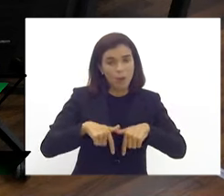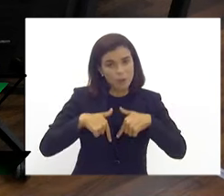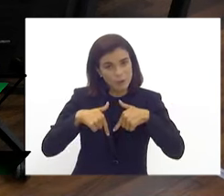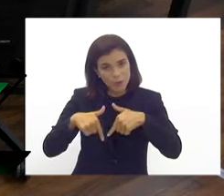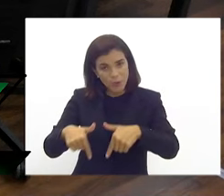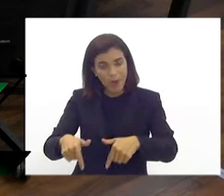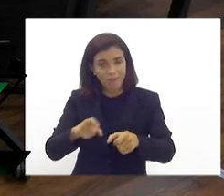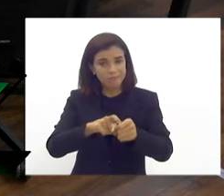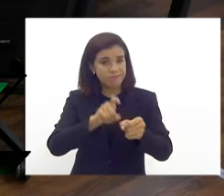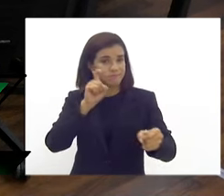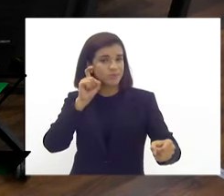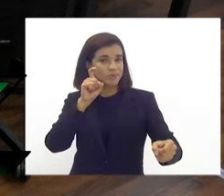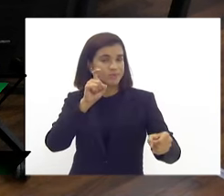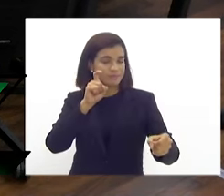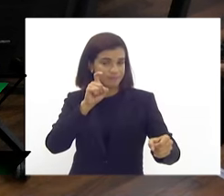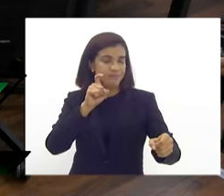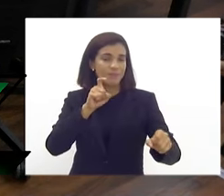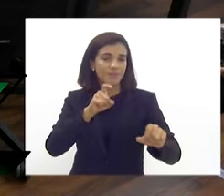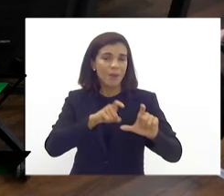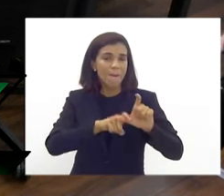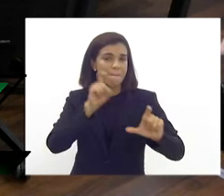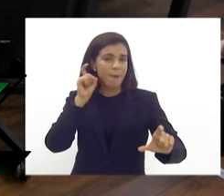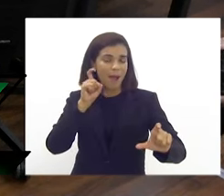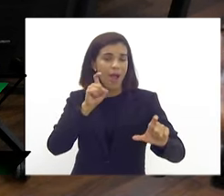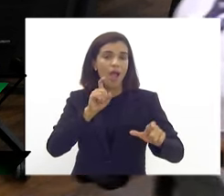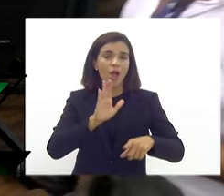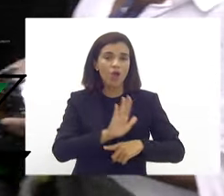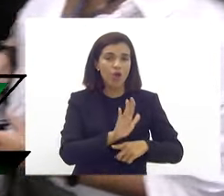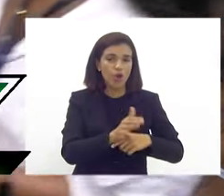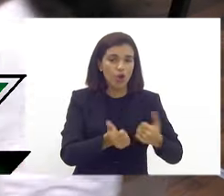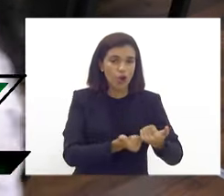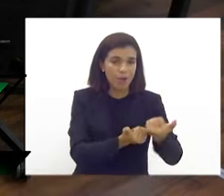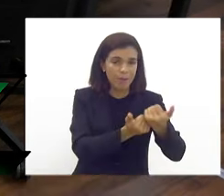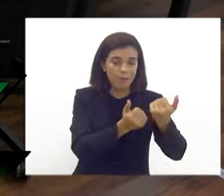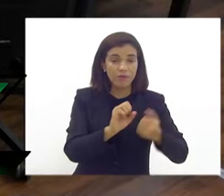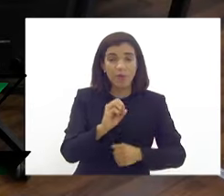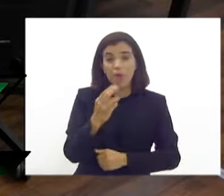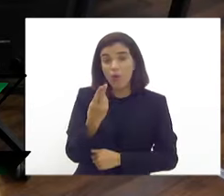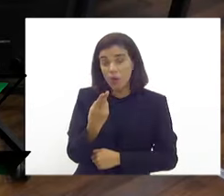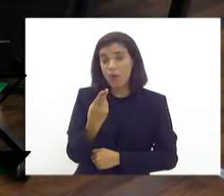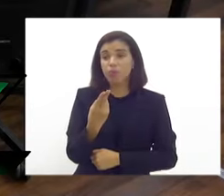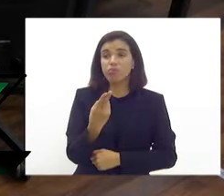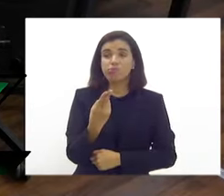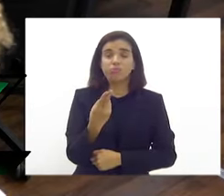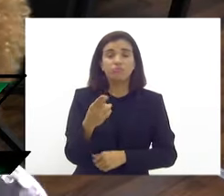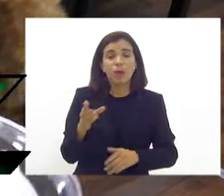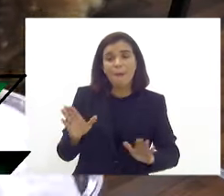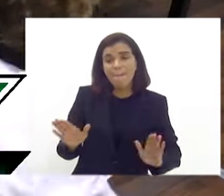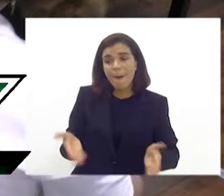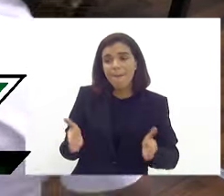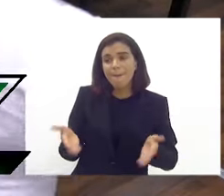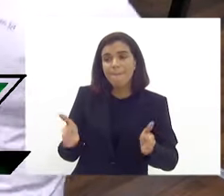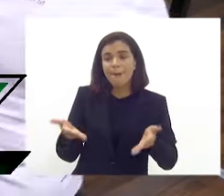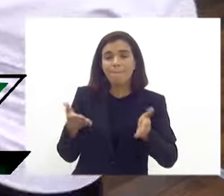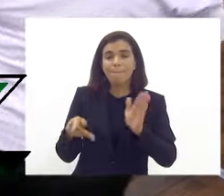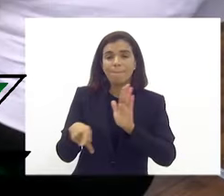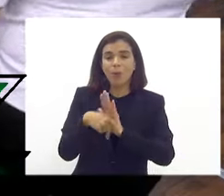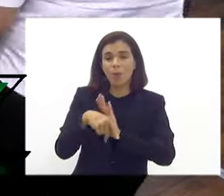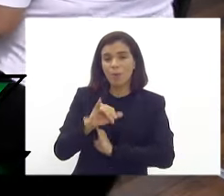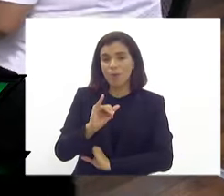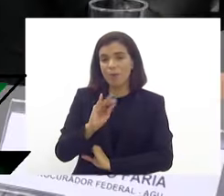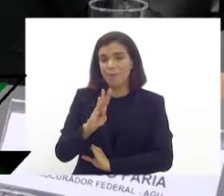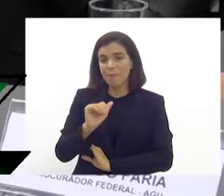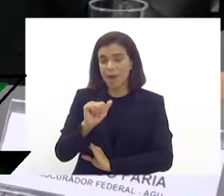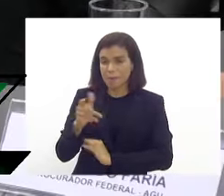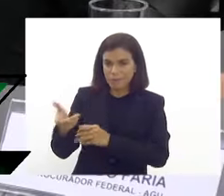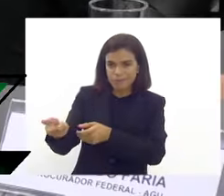Independente de forma cooperativa colaborativa ou através da provocação do próprio Ibama fazer com que o Inea